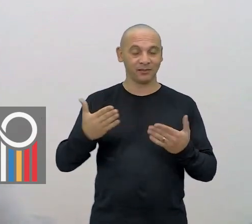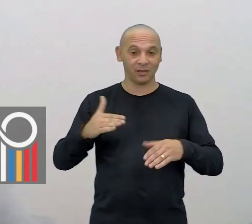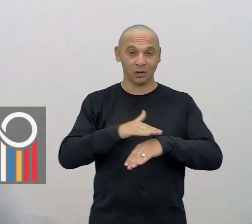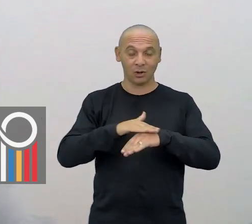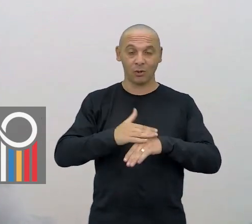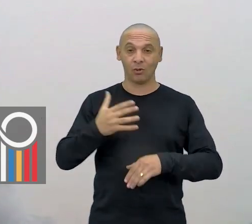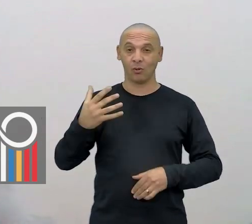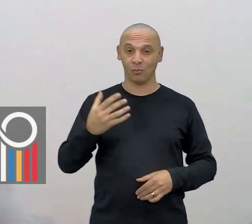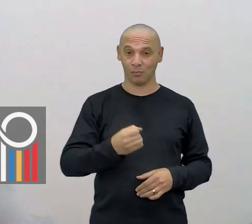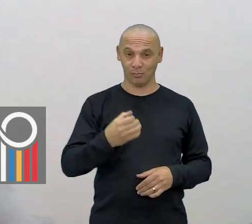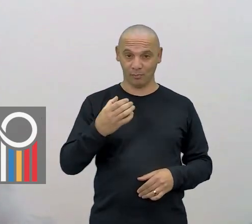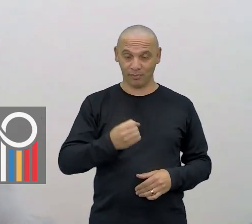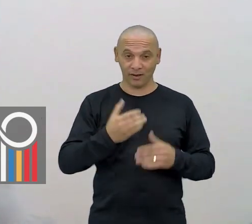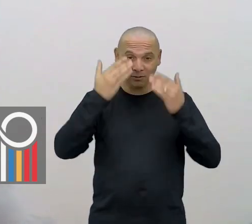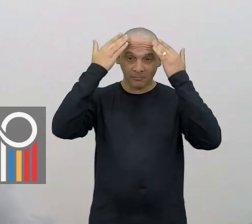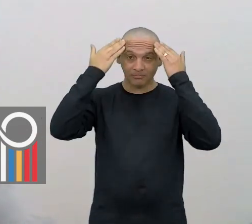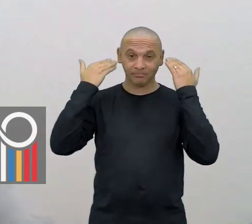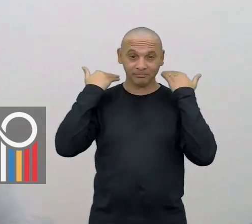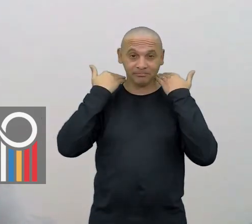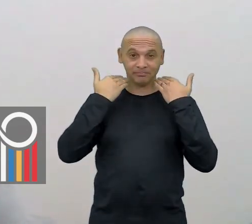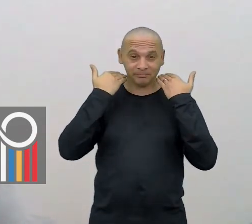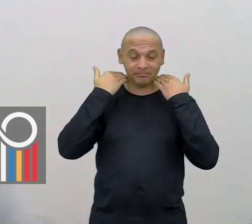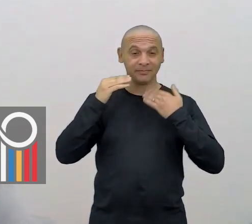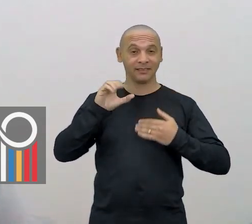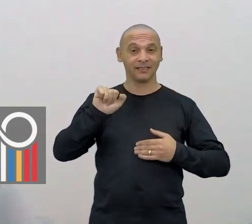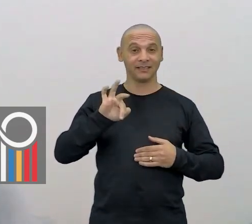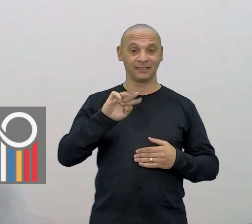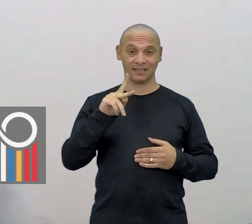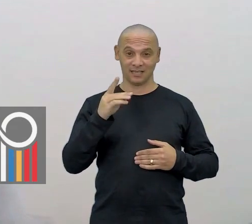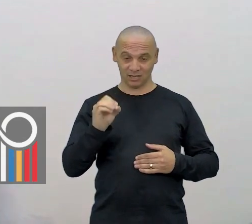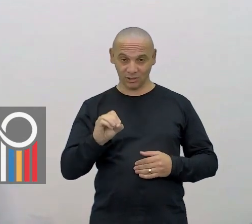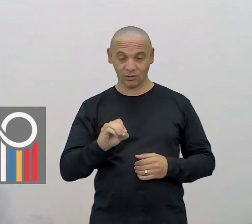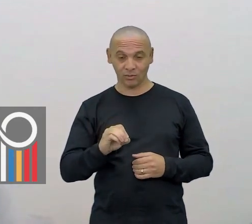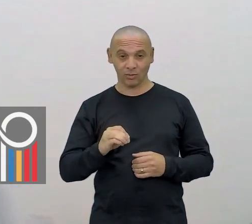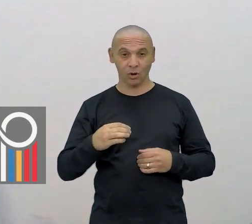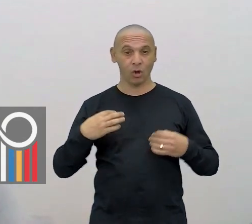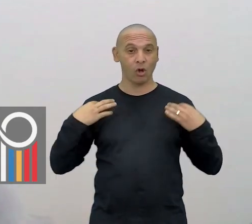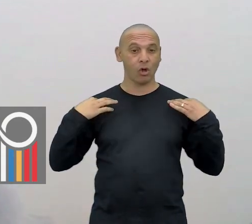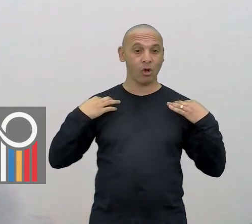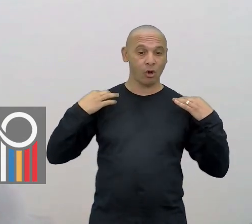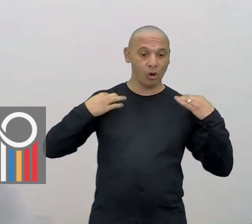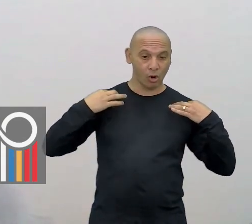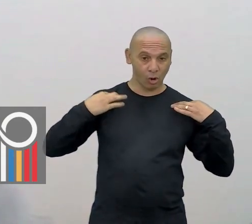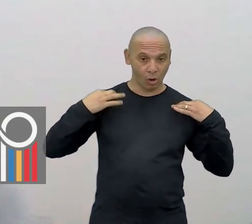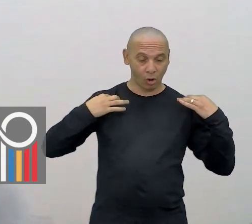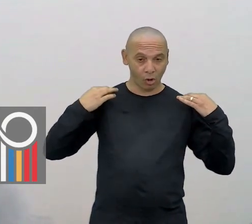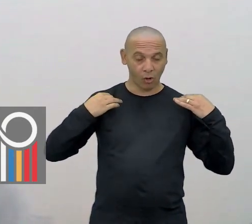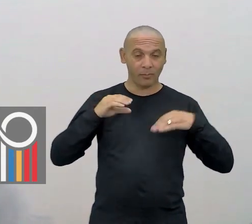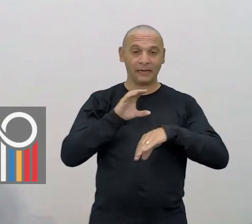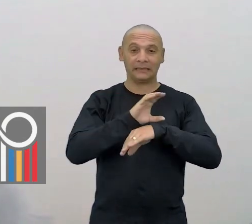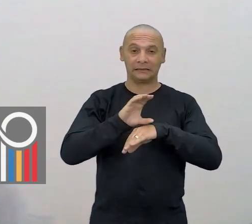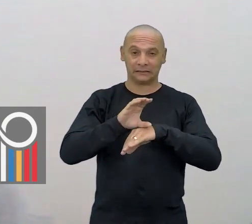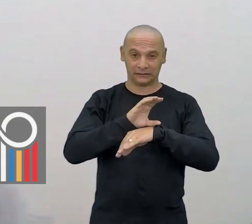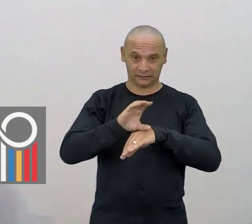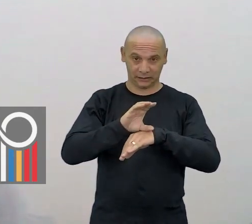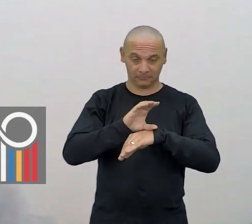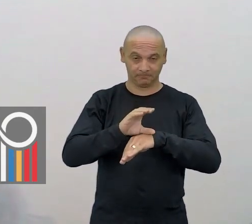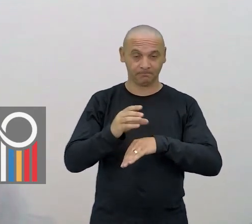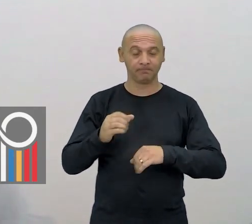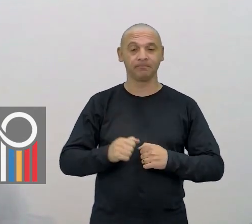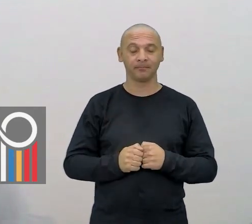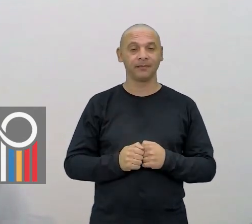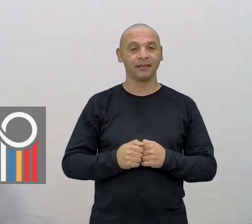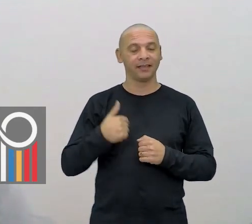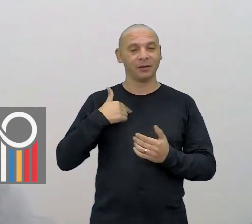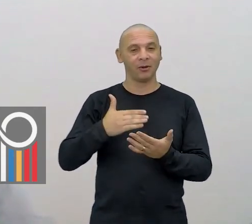pessoa branca, com cabelo curto, castanho, estou vestindo uma blusa de cor cinza e